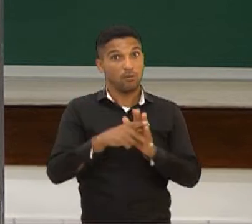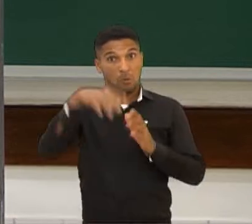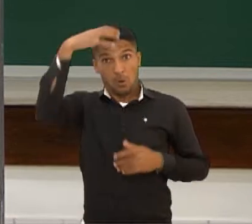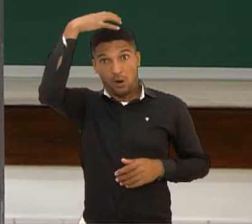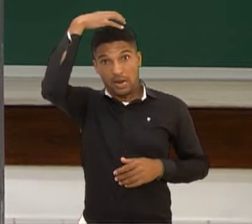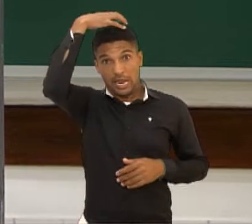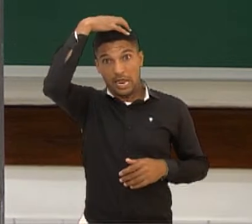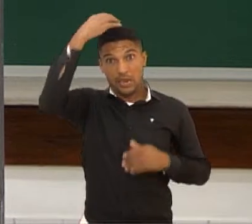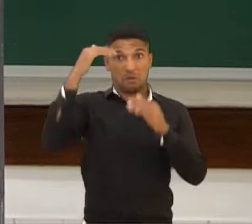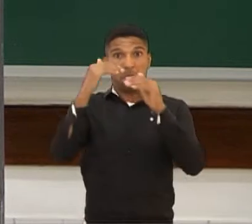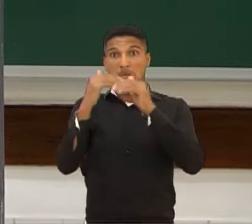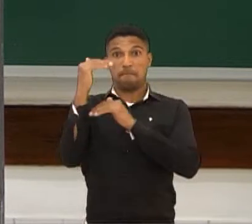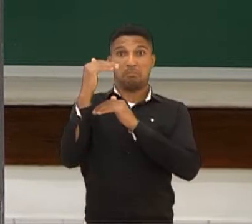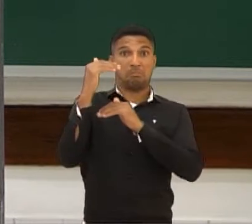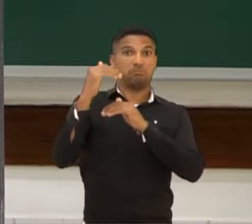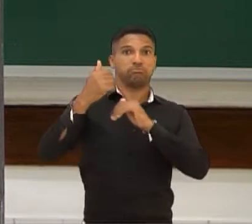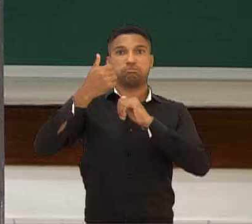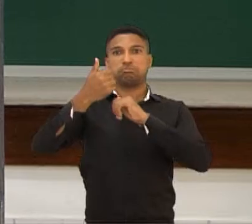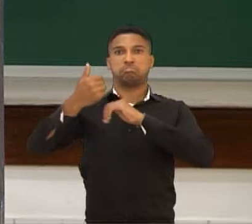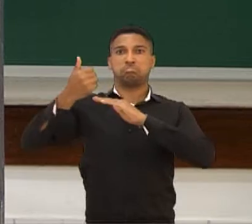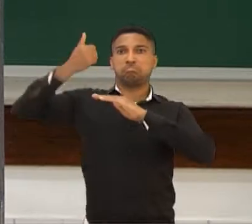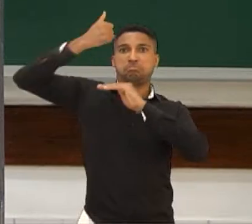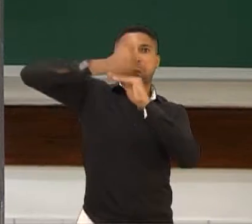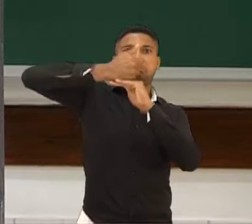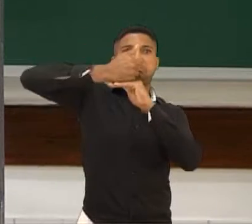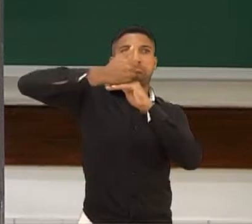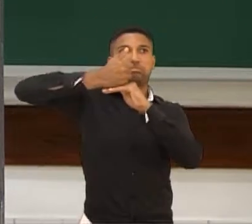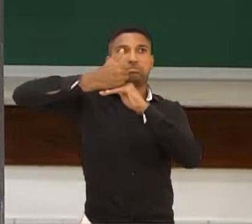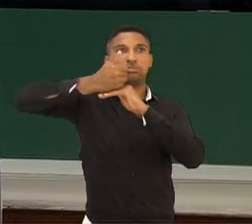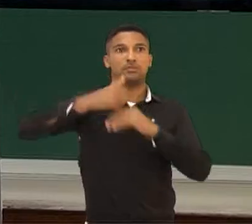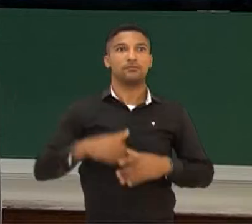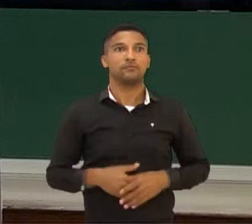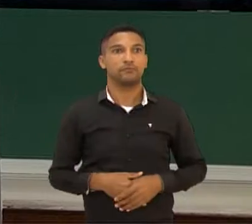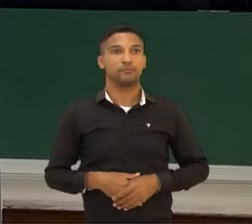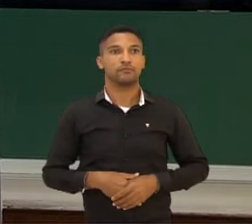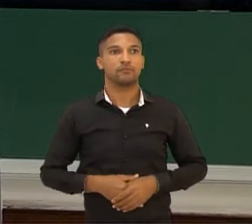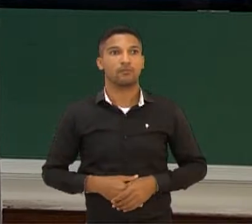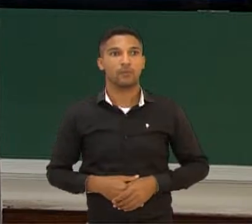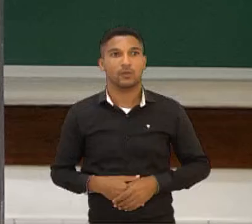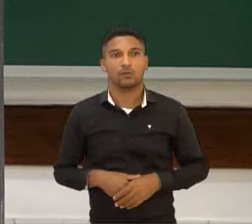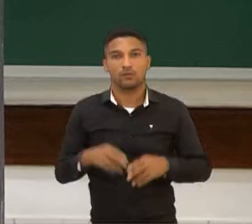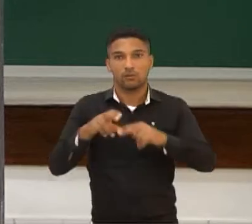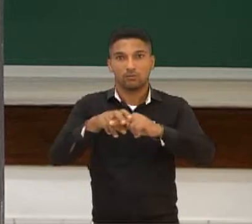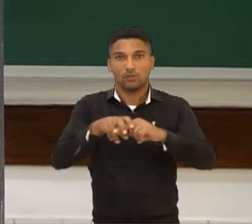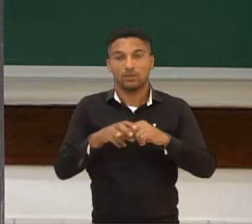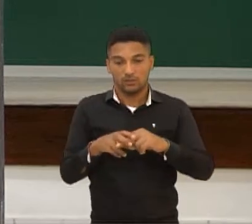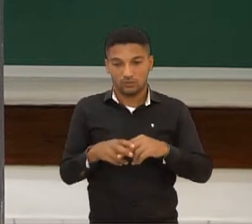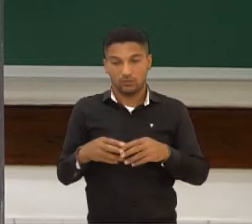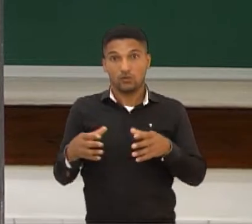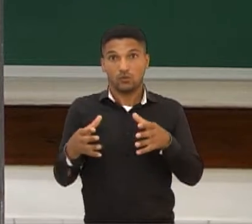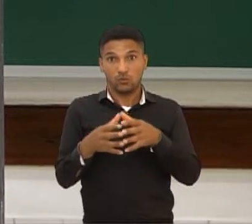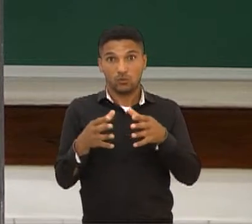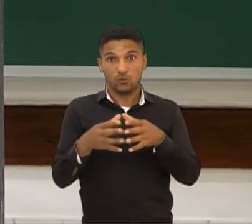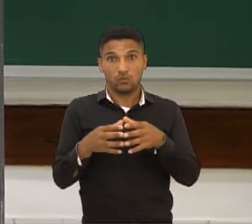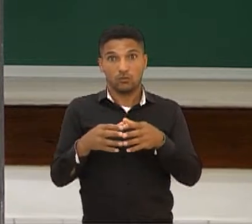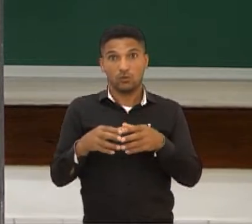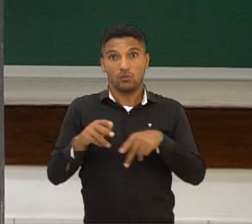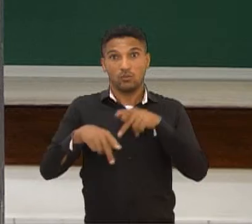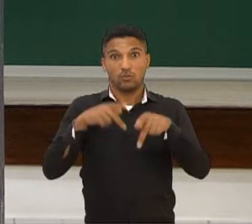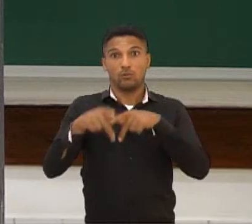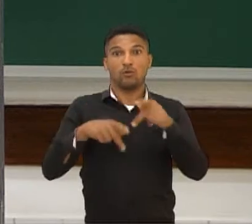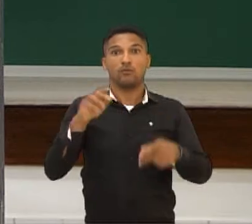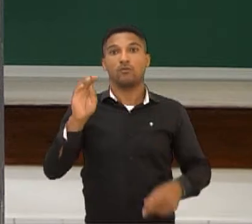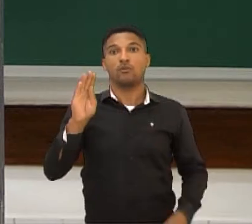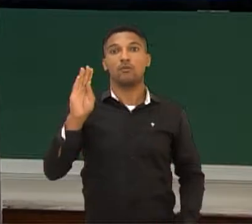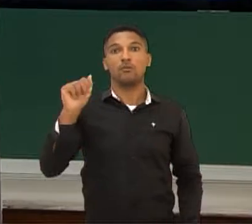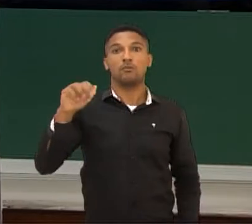do Congo, chamado Nimialukeni. Os bantus, eles vão começar a expandir territórios, vão começar